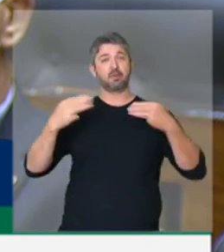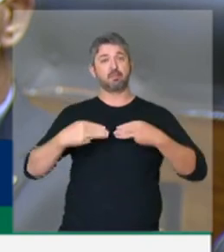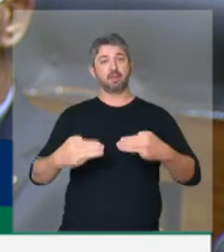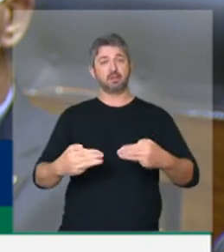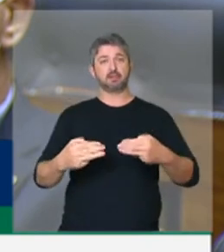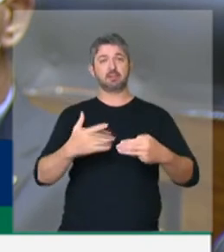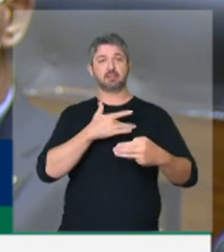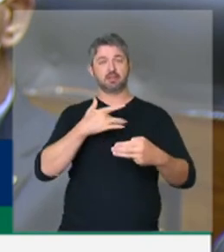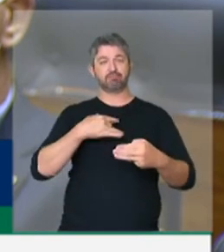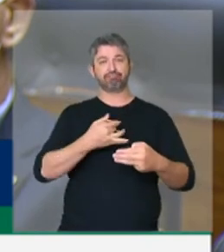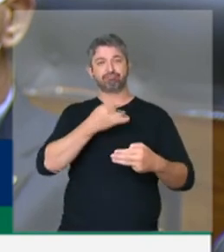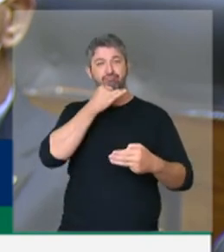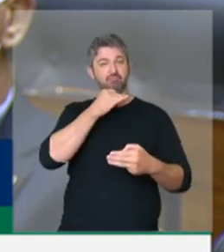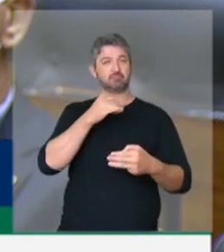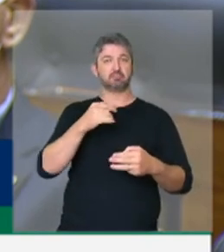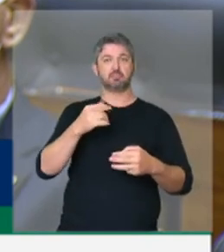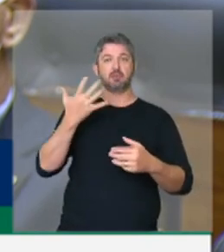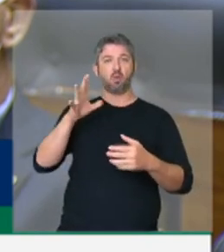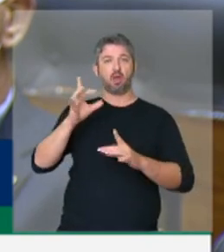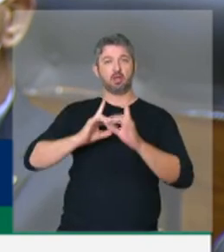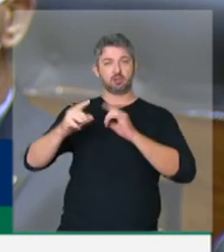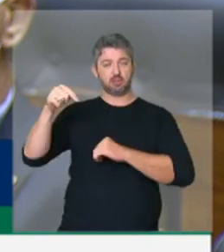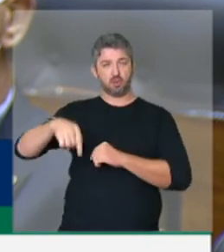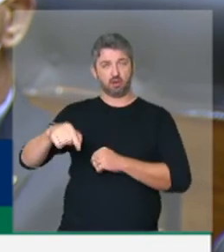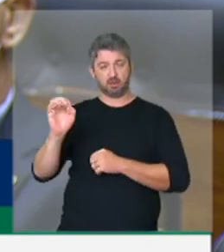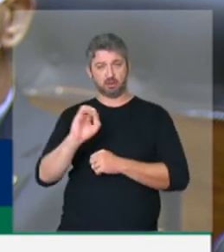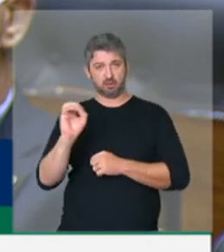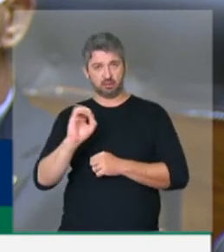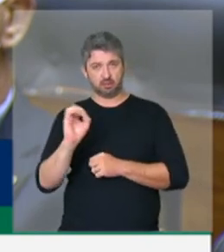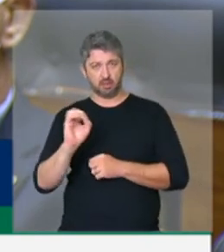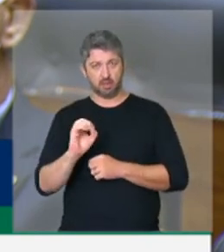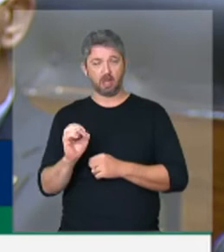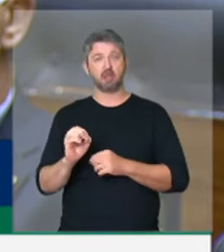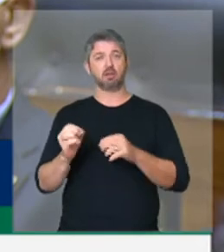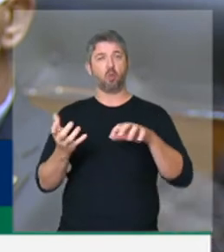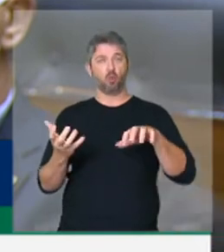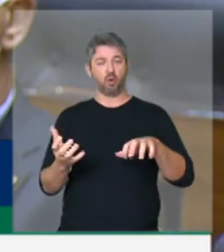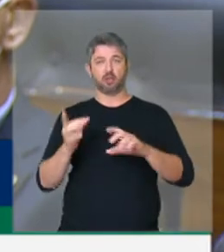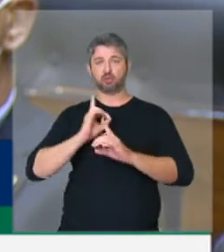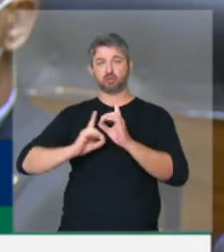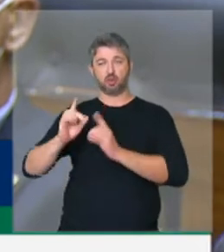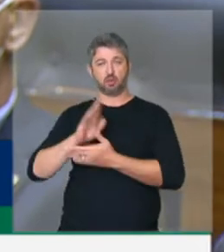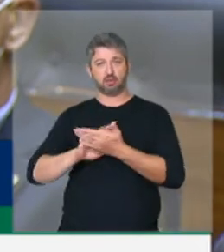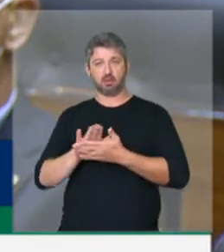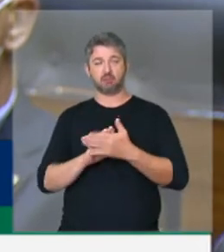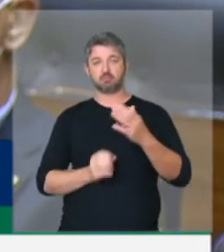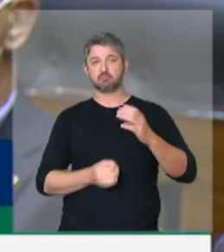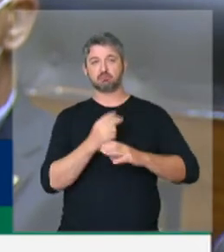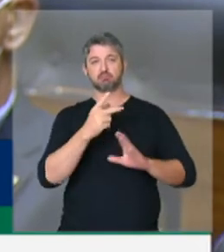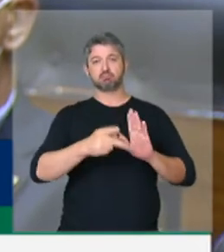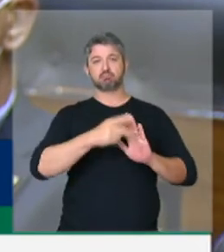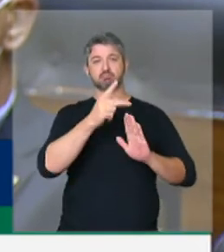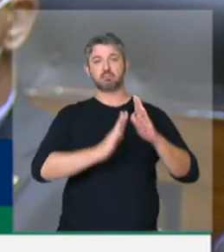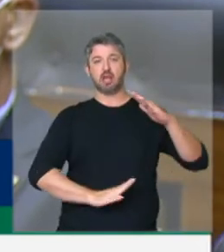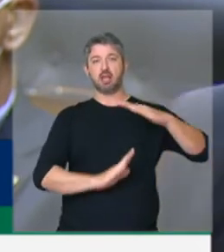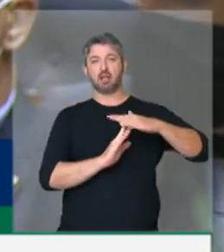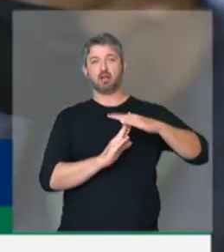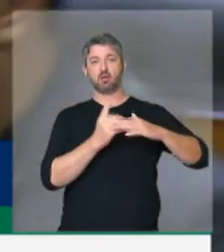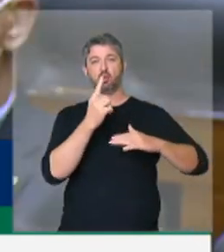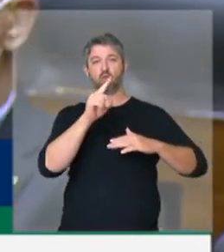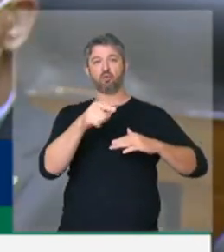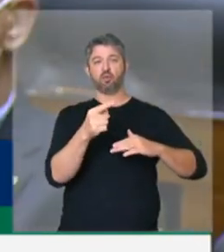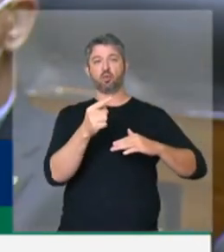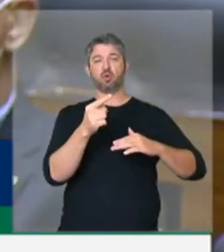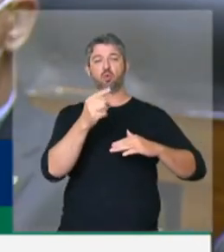ouvir esta Casa, sem dialogar com o Parlamento, criou um teto de